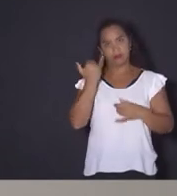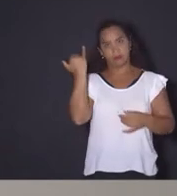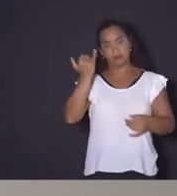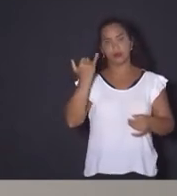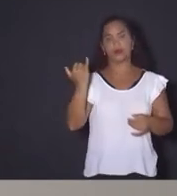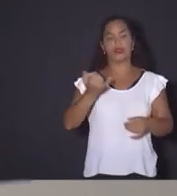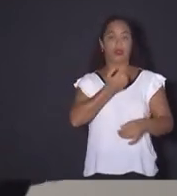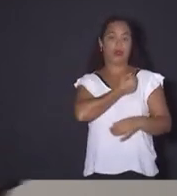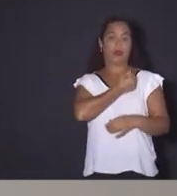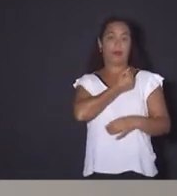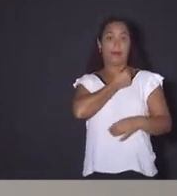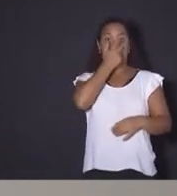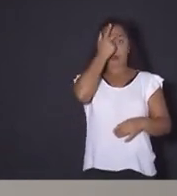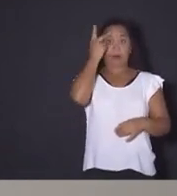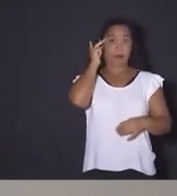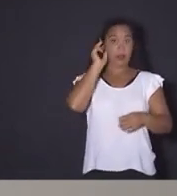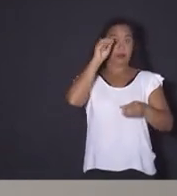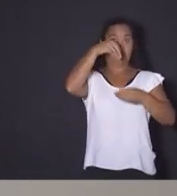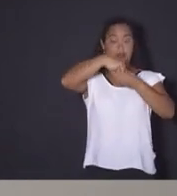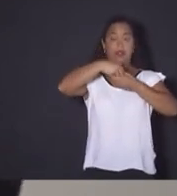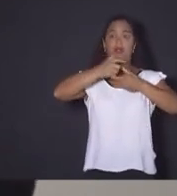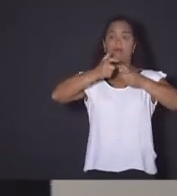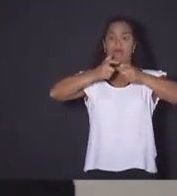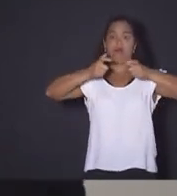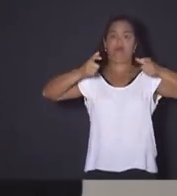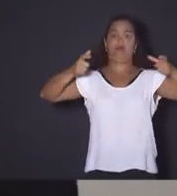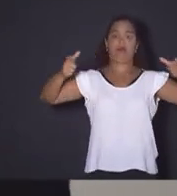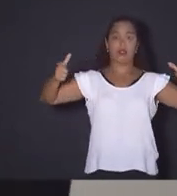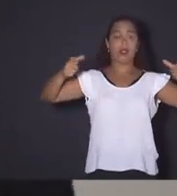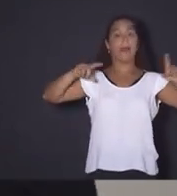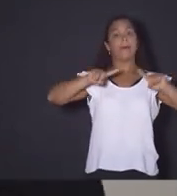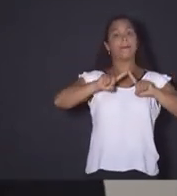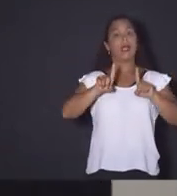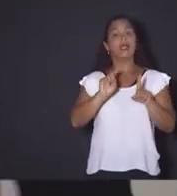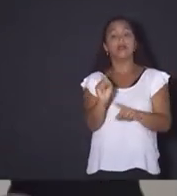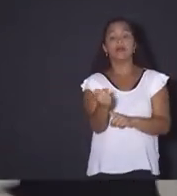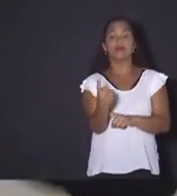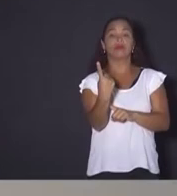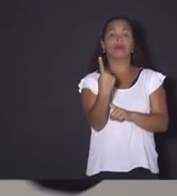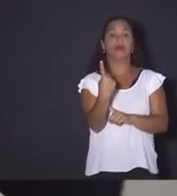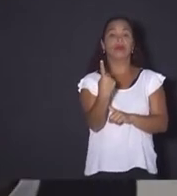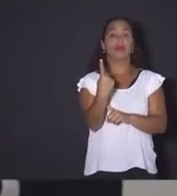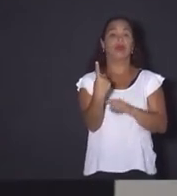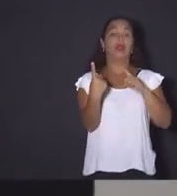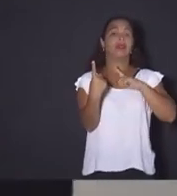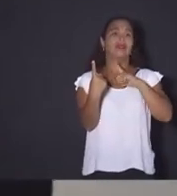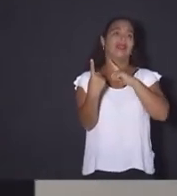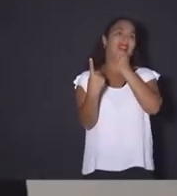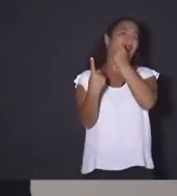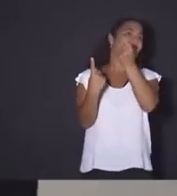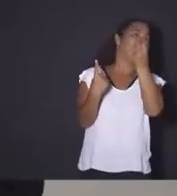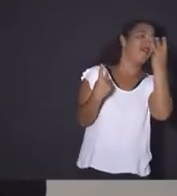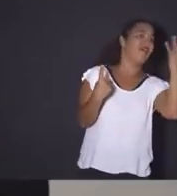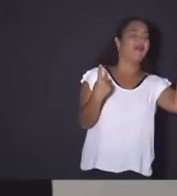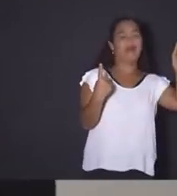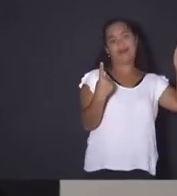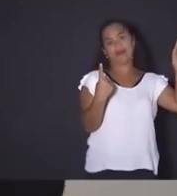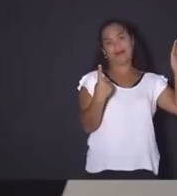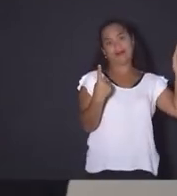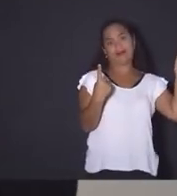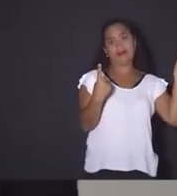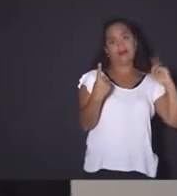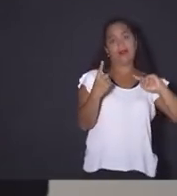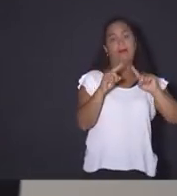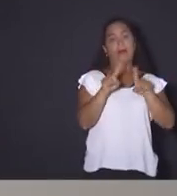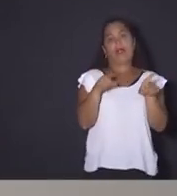de usuários, com uma série de funcionalidades interessantes, mas é apenas um site, bilhões de sites que nós temos hoje na internet.